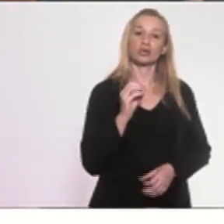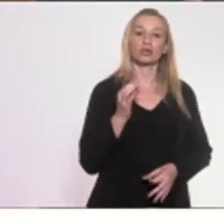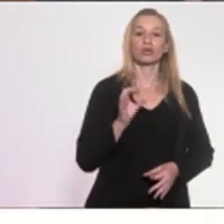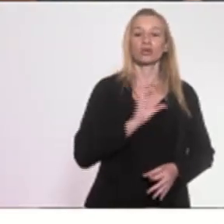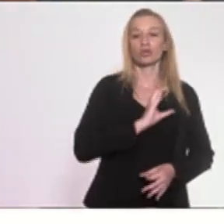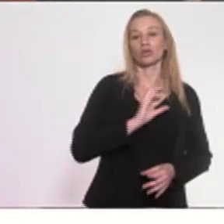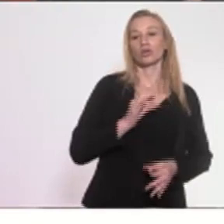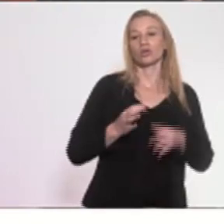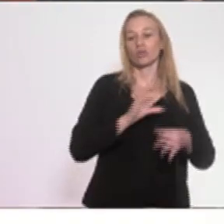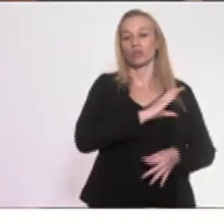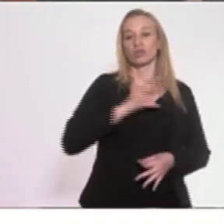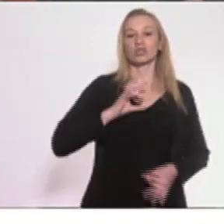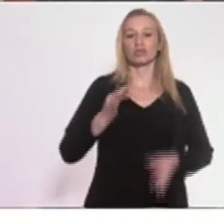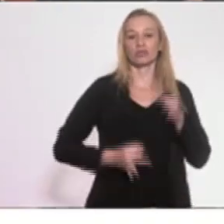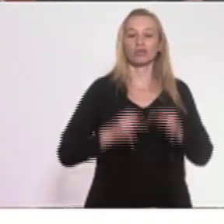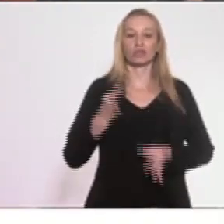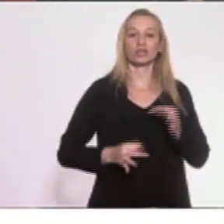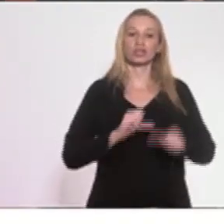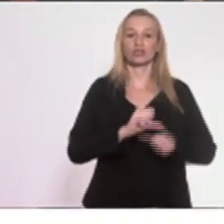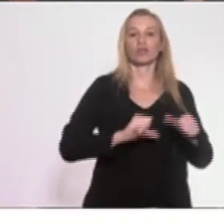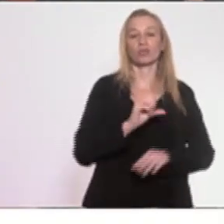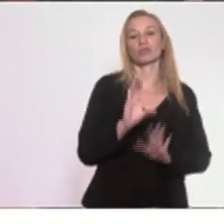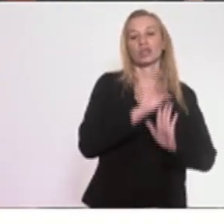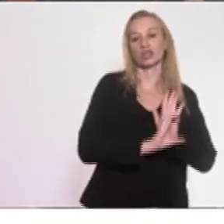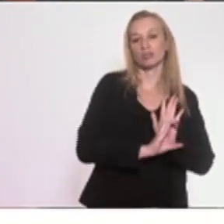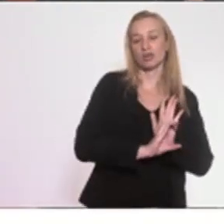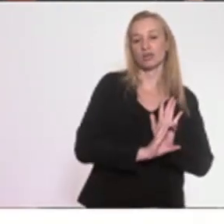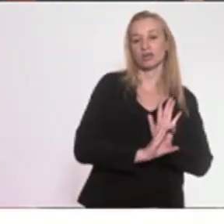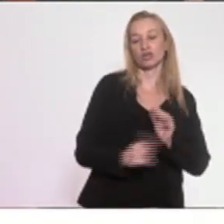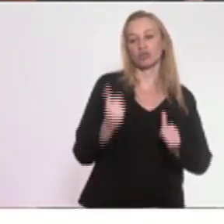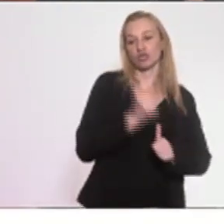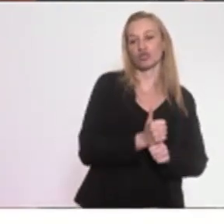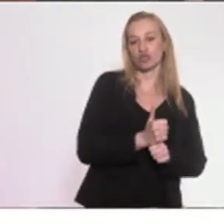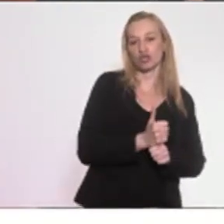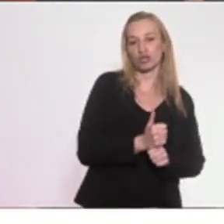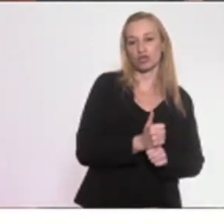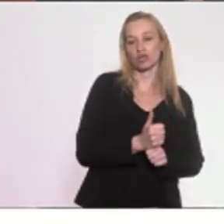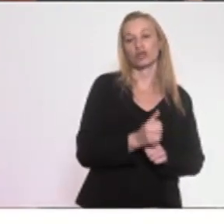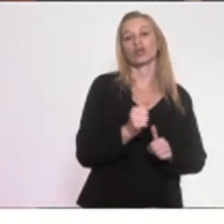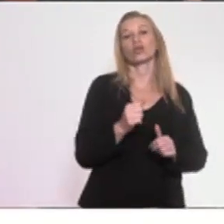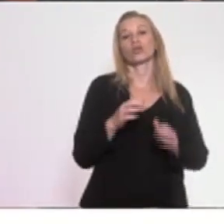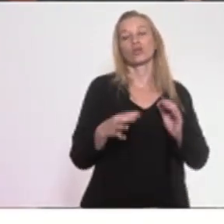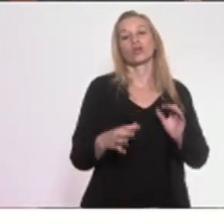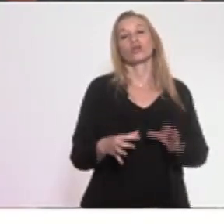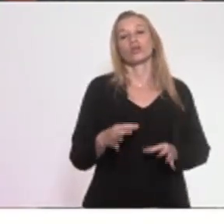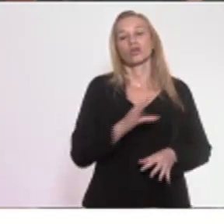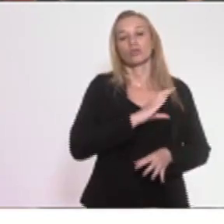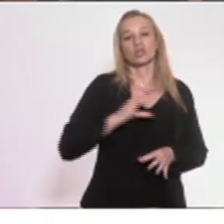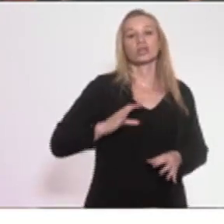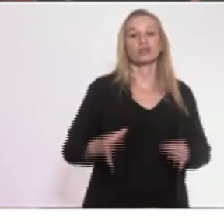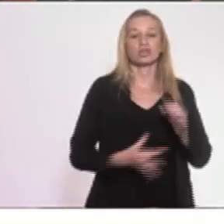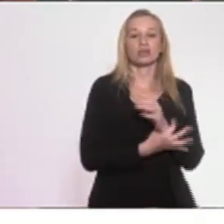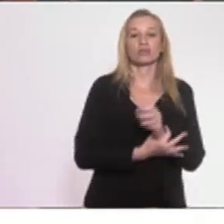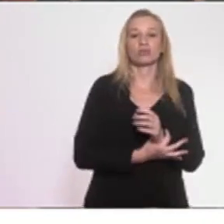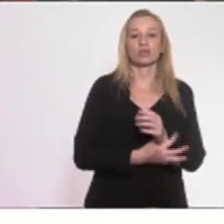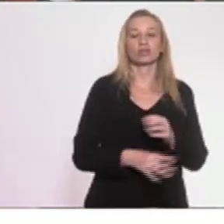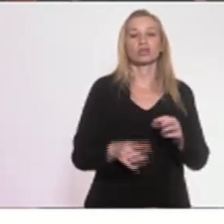já que nós transformamos as emendas em substitutivo da Comissão de Segurança Pública. Deputado